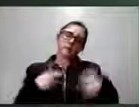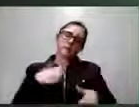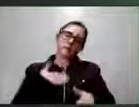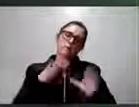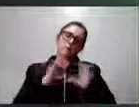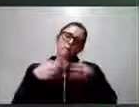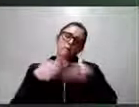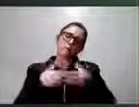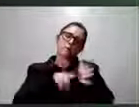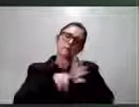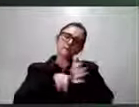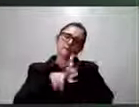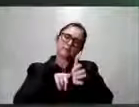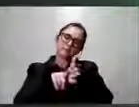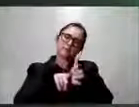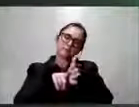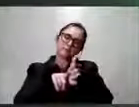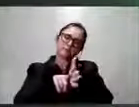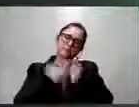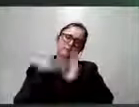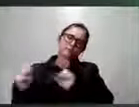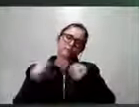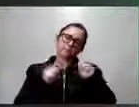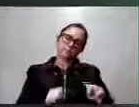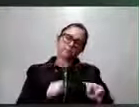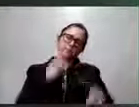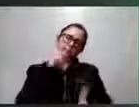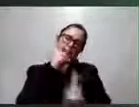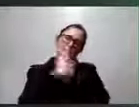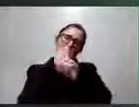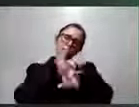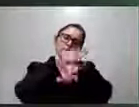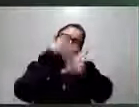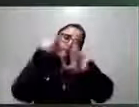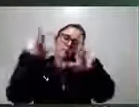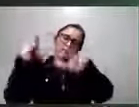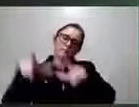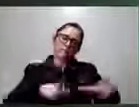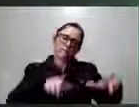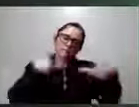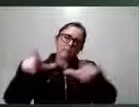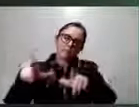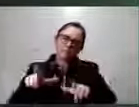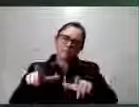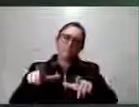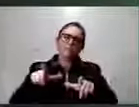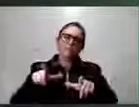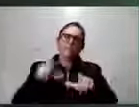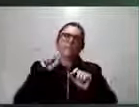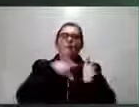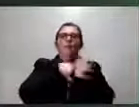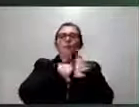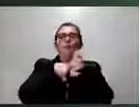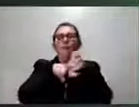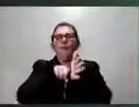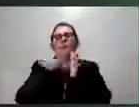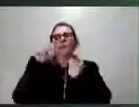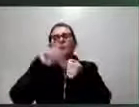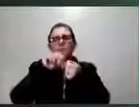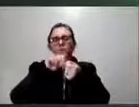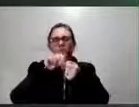pesquisa para poder encontrar em diferentes bases de dados para ver que pesquisas estão sendo feitas sobre